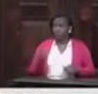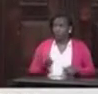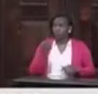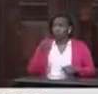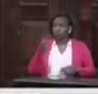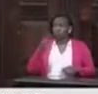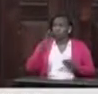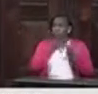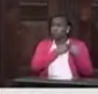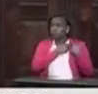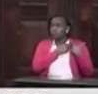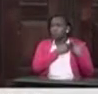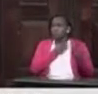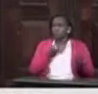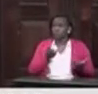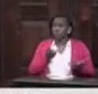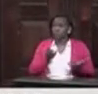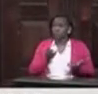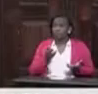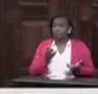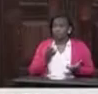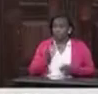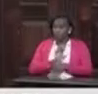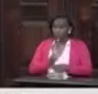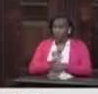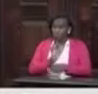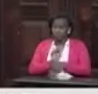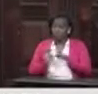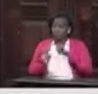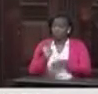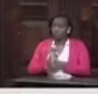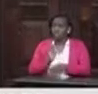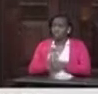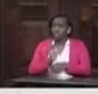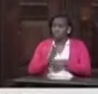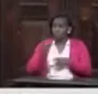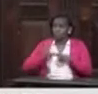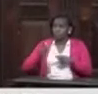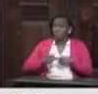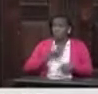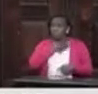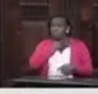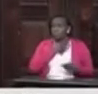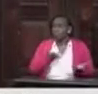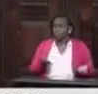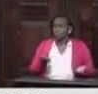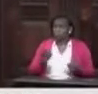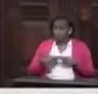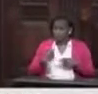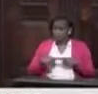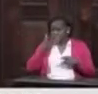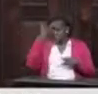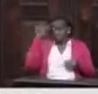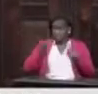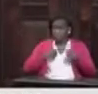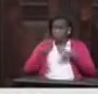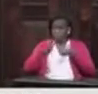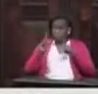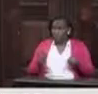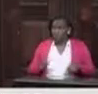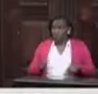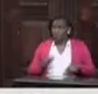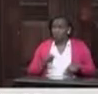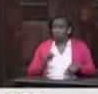único responsável a sanear ao estado de calamidade. Com que o servidor público que não fez